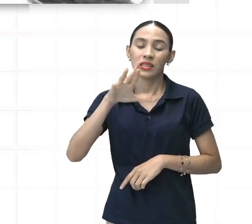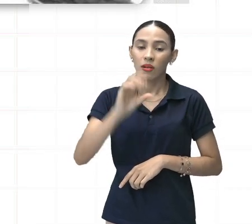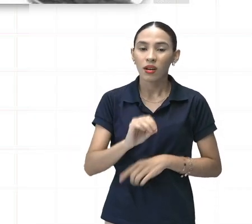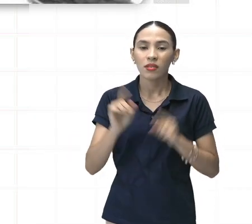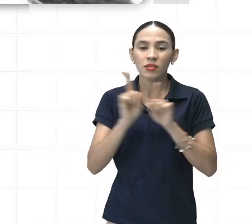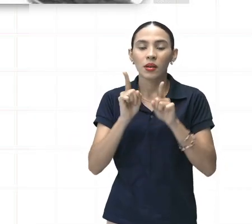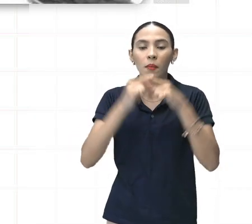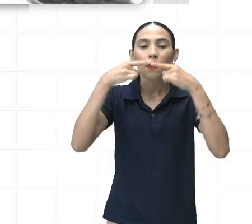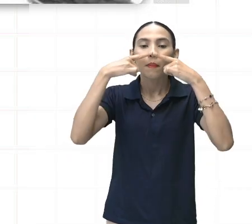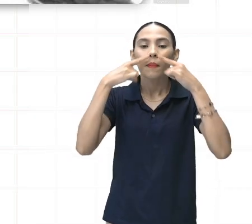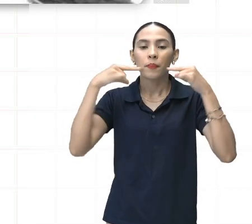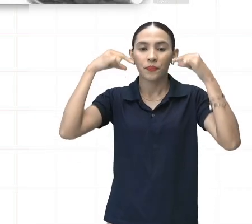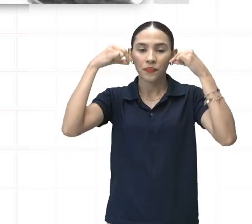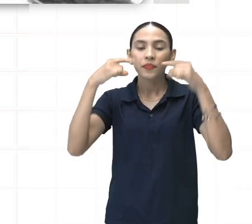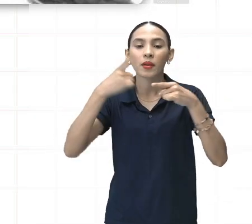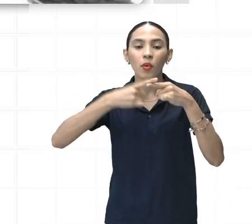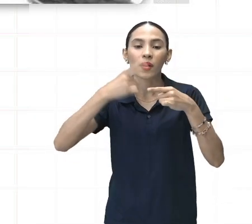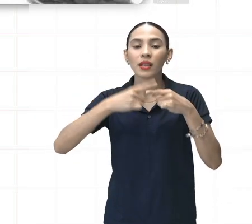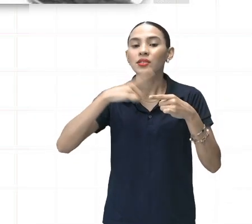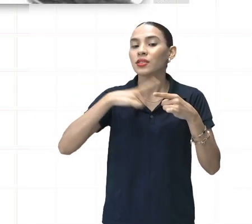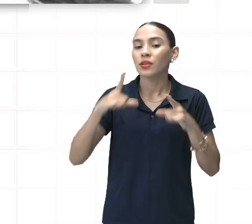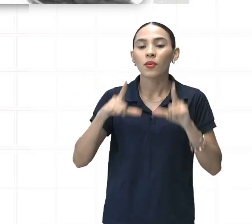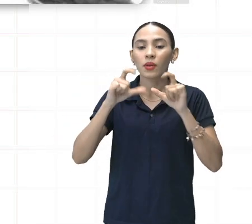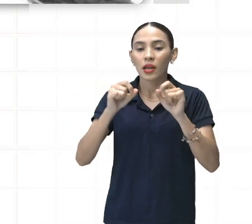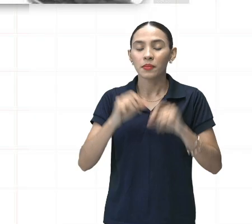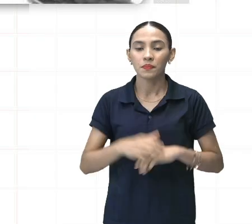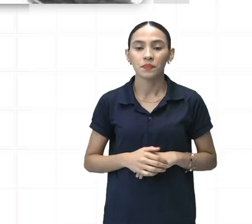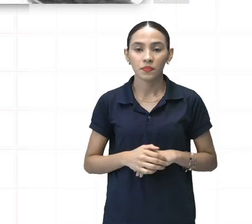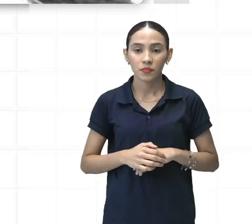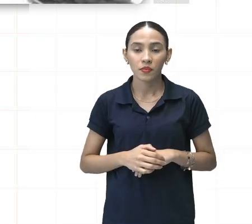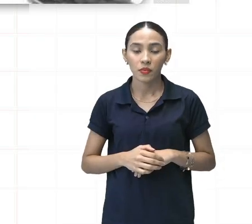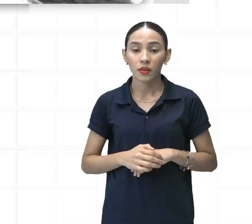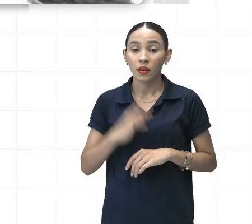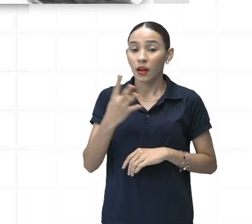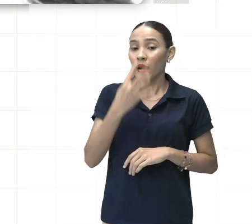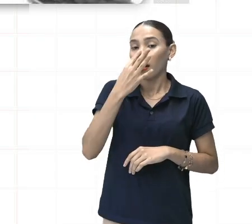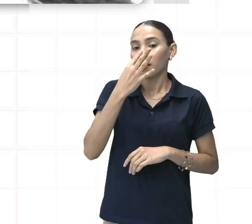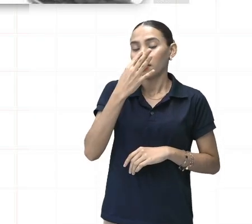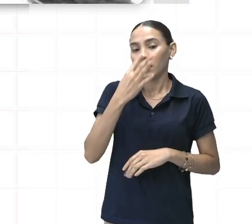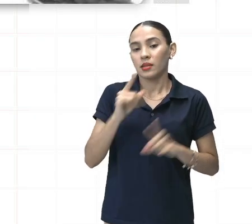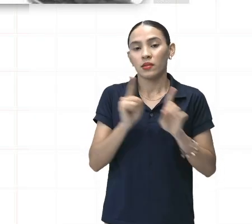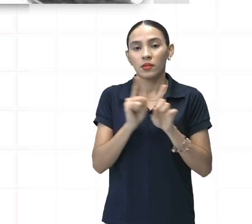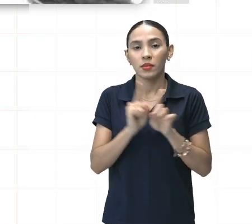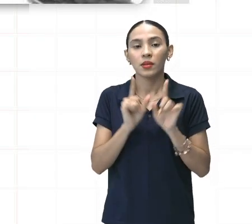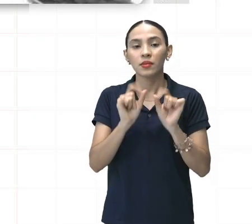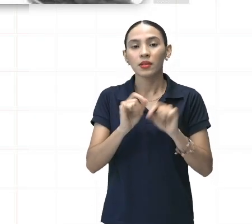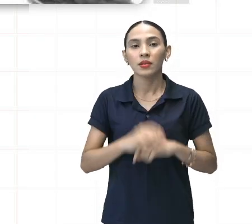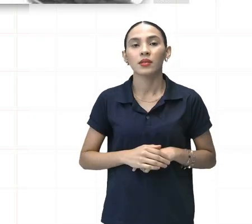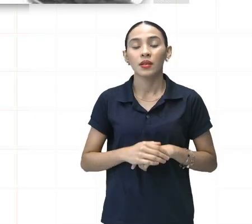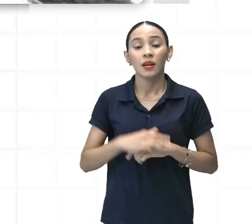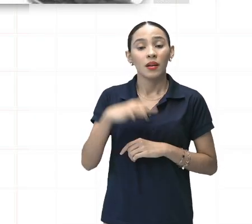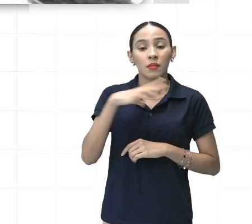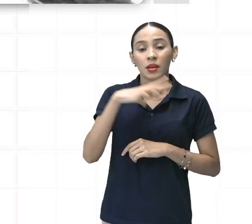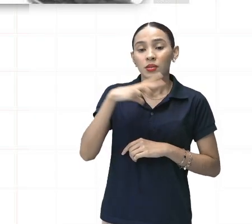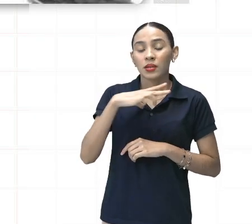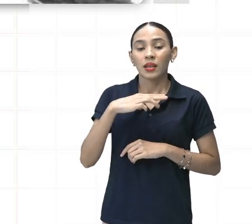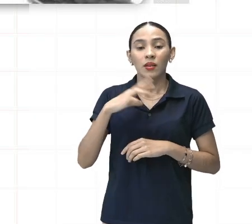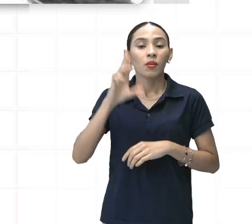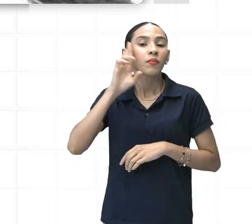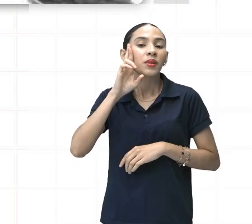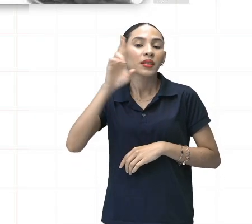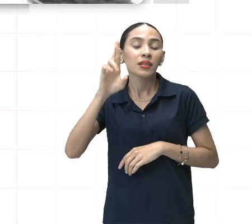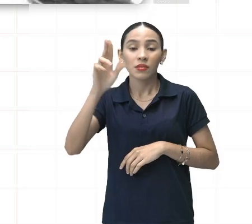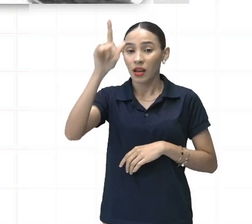bigode à mostra, justamente porque tinha uma admiração particular com o